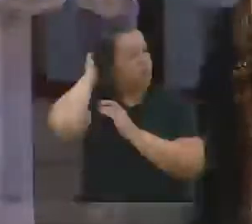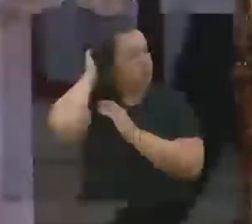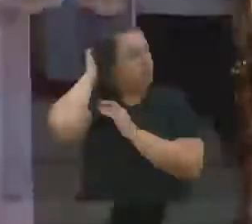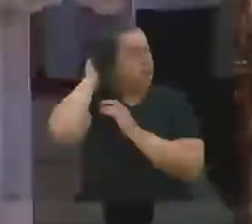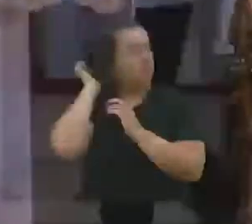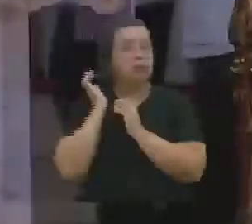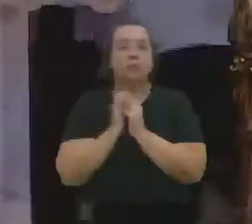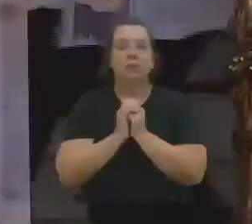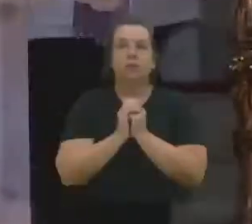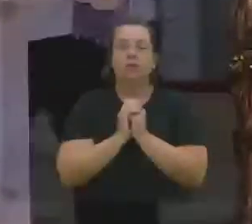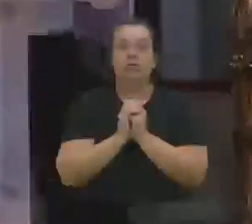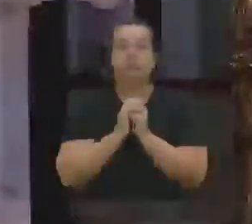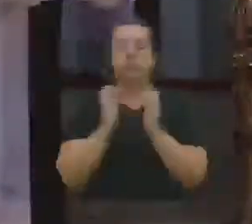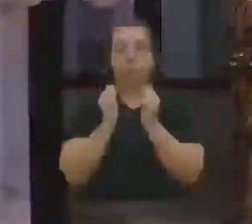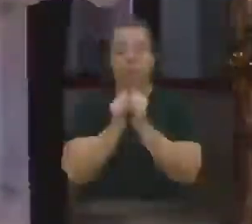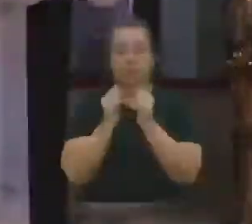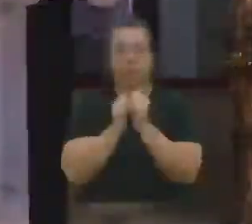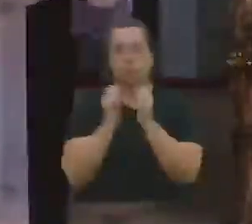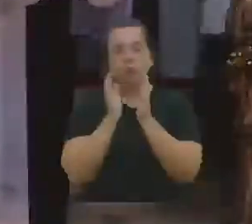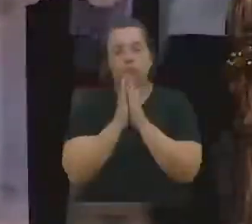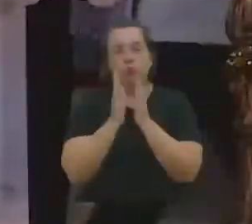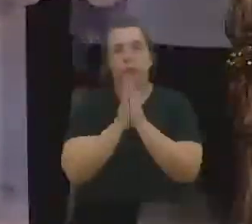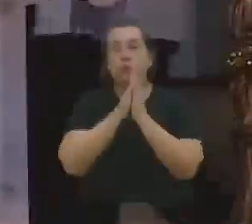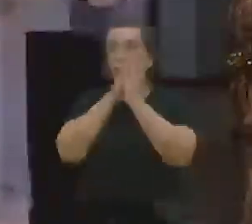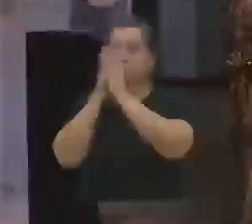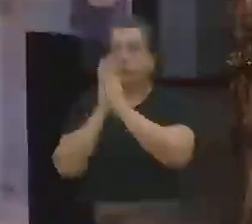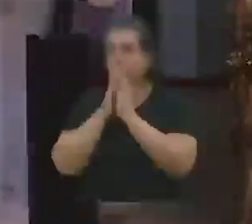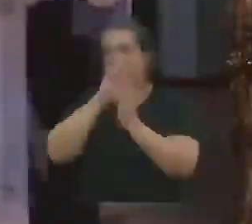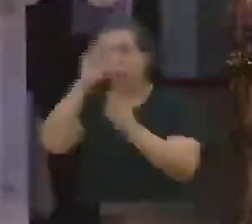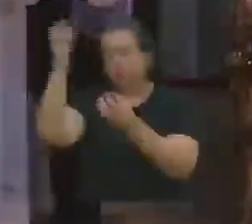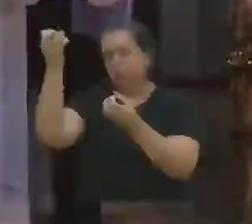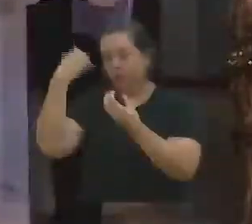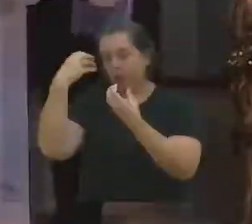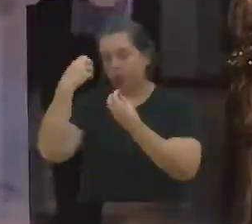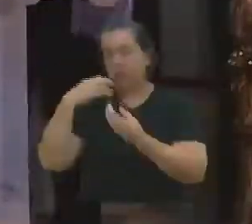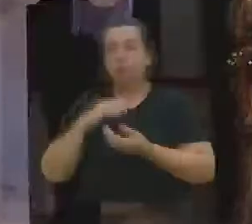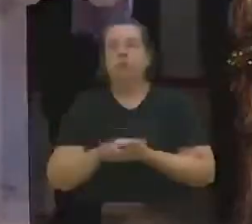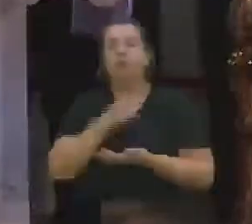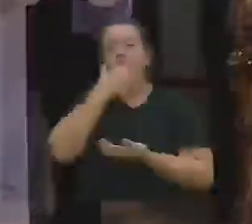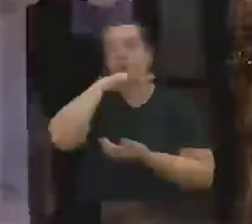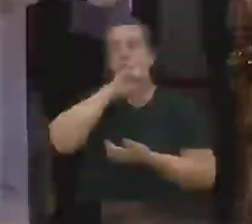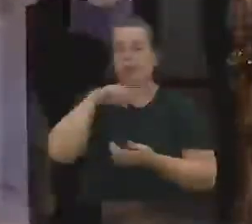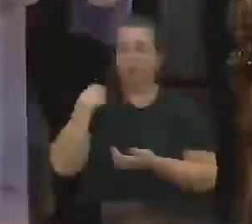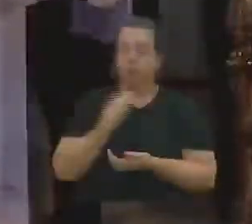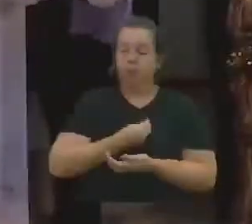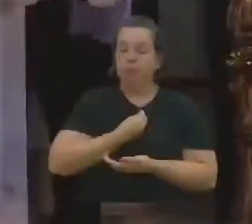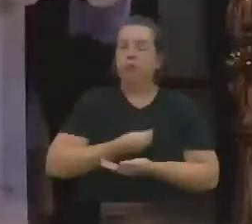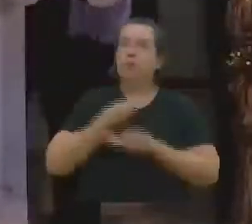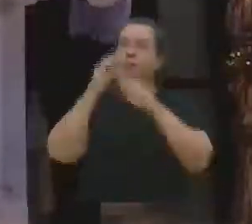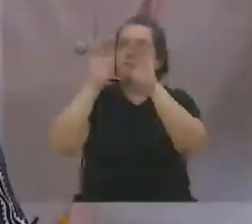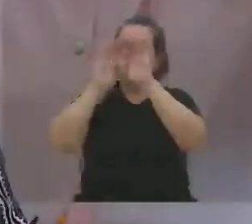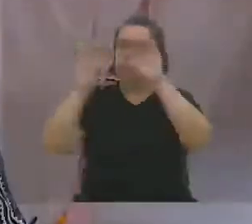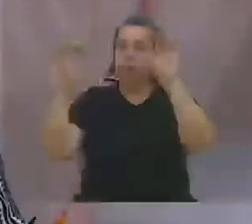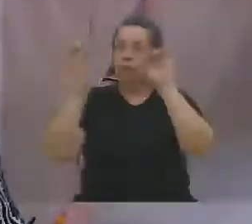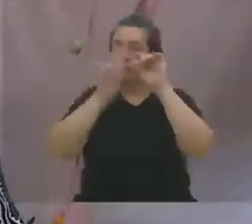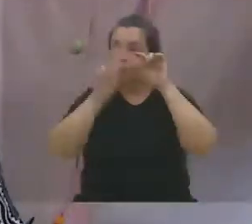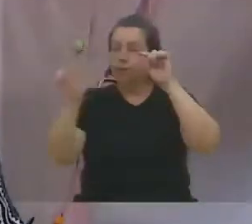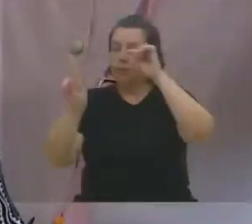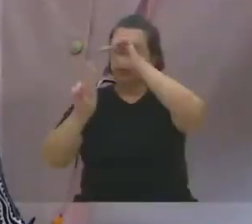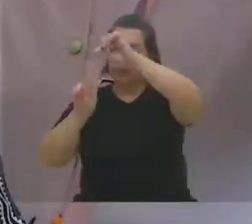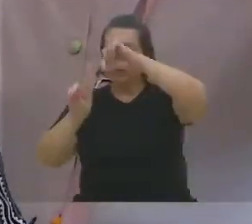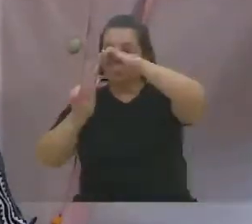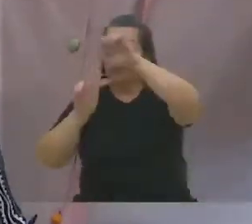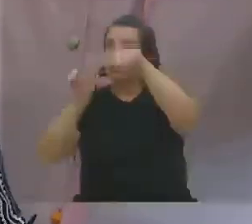Amém. Rezemos a oração que o Senhor nos ensinou. Pai nosso, que estais